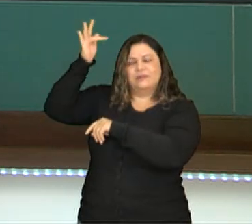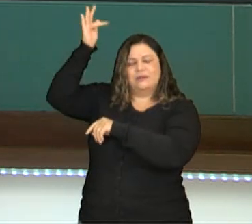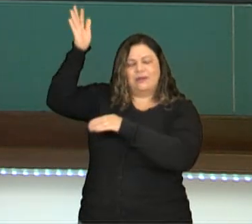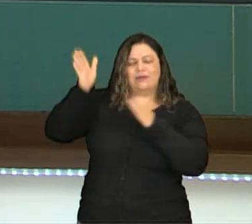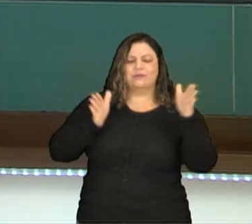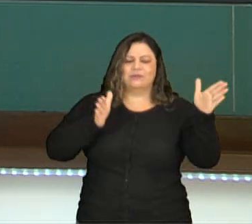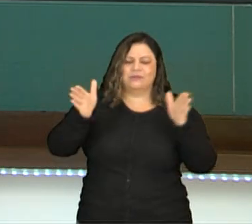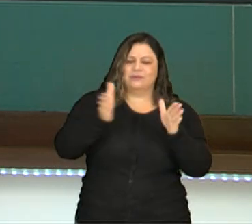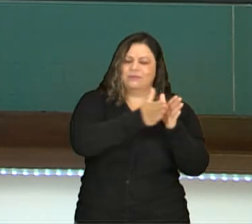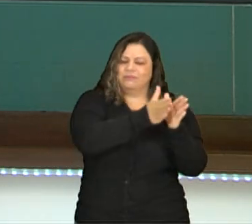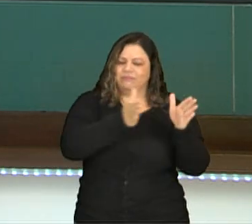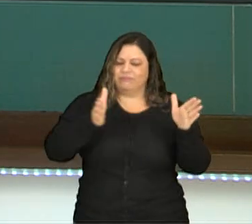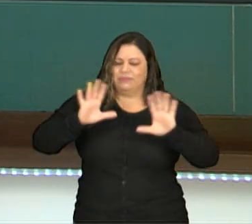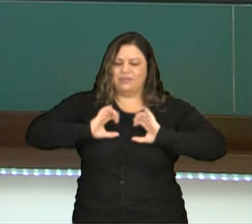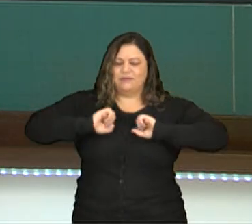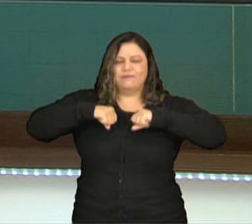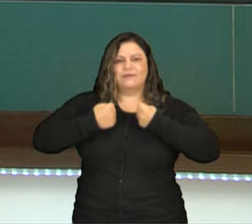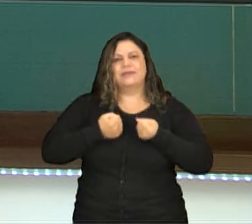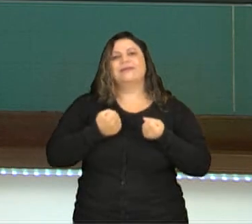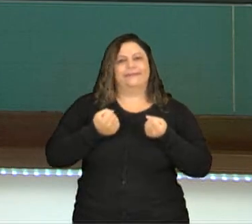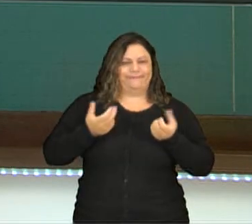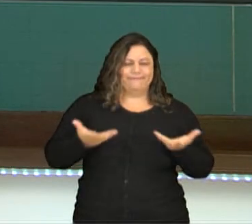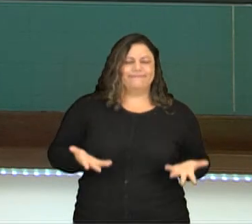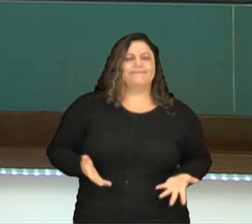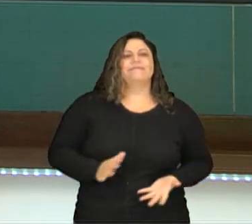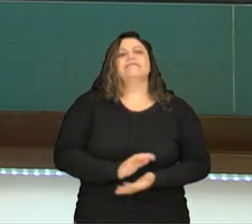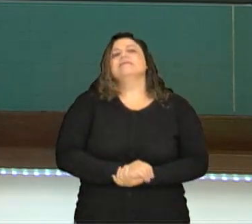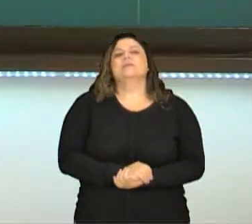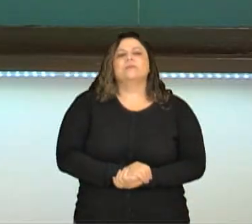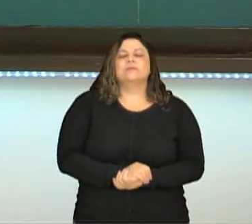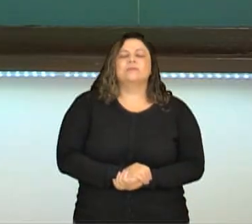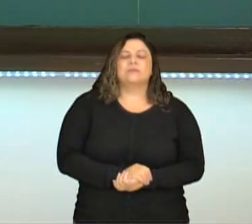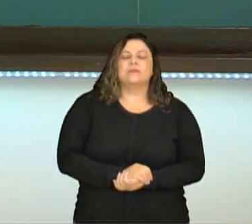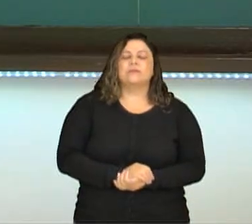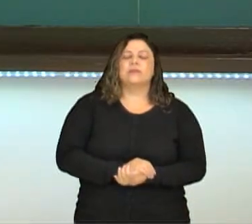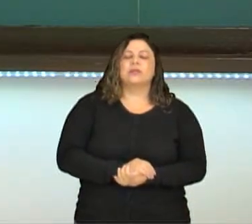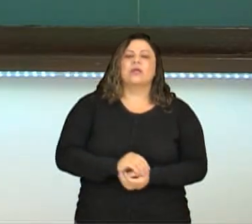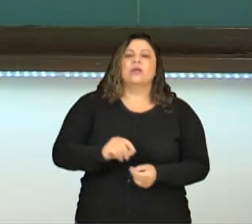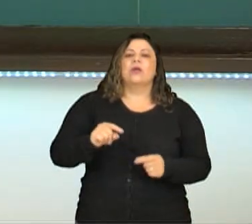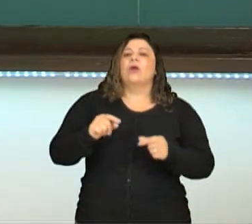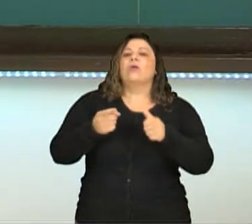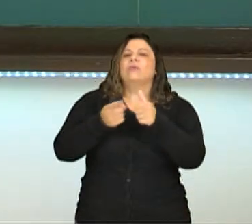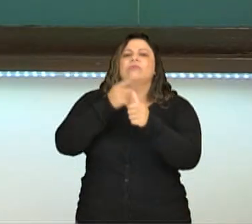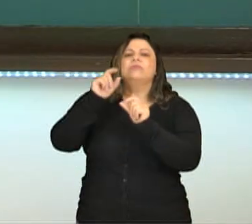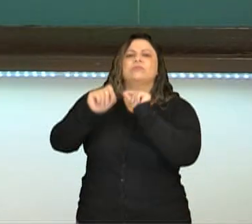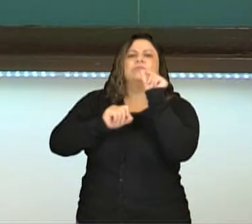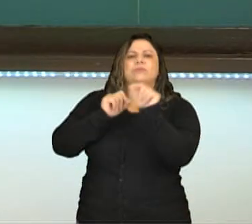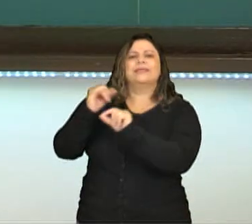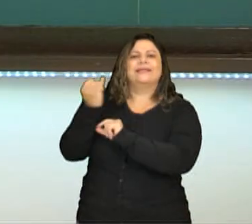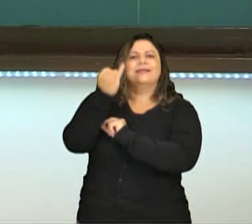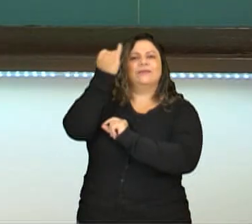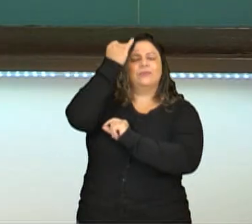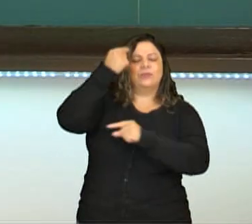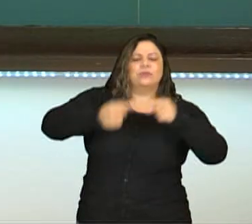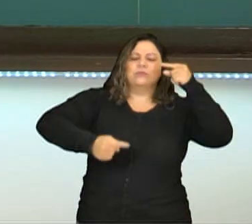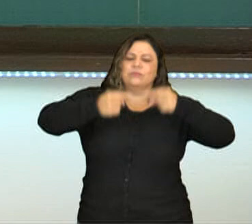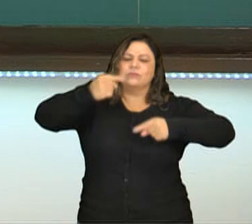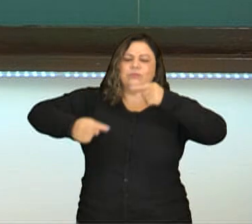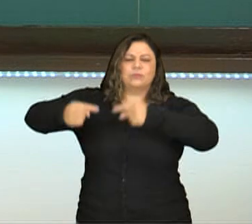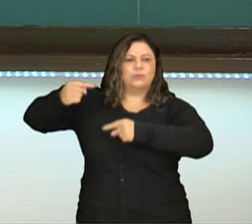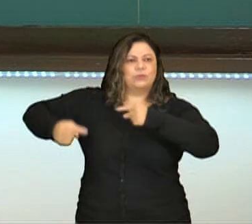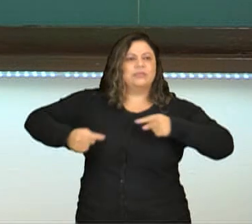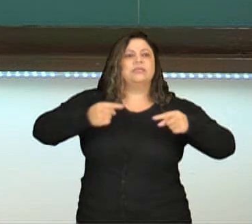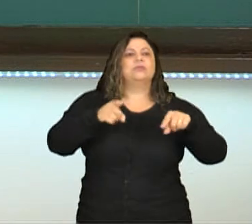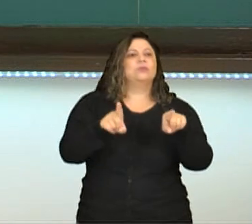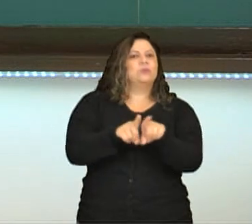defender visões diferentes. Uma das questões importantes aqui é notar um aspecto político que está aqui